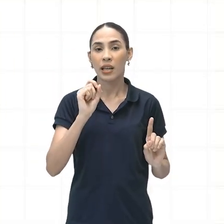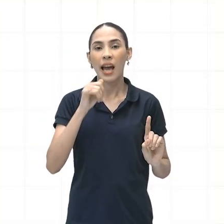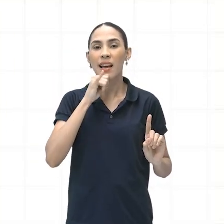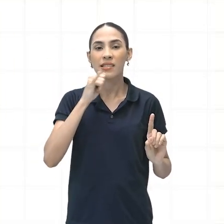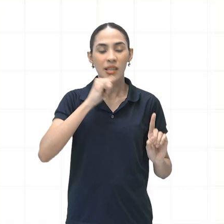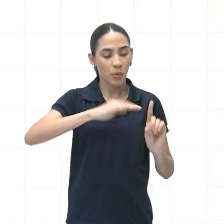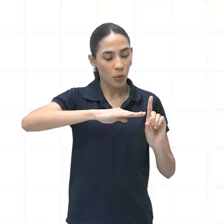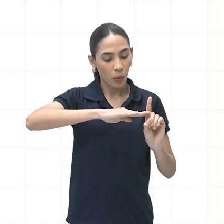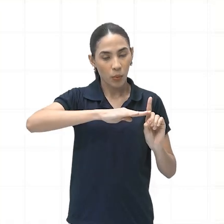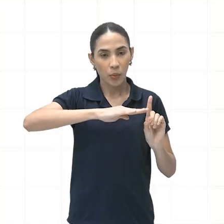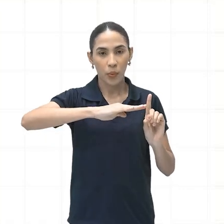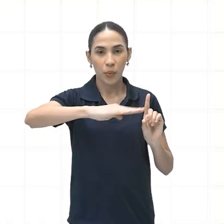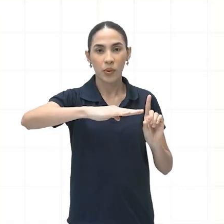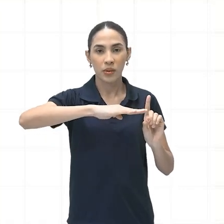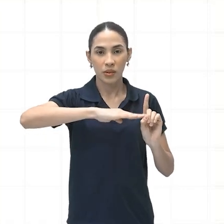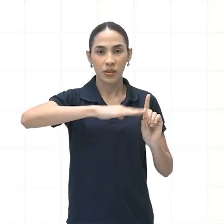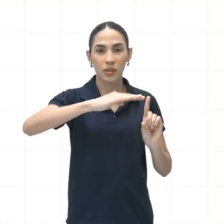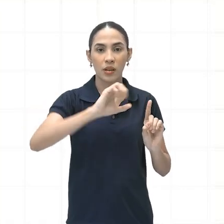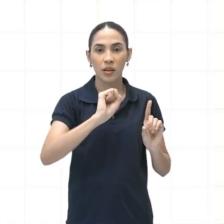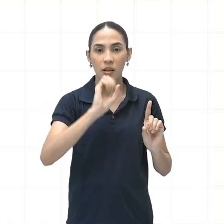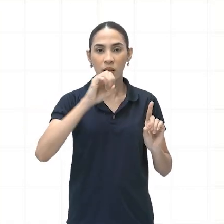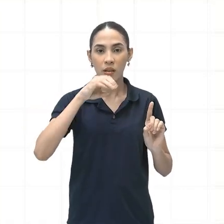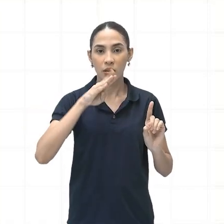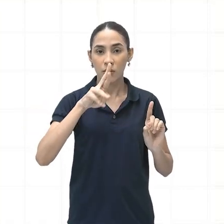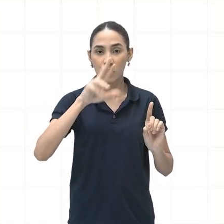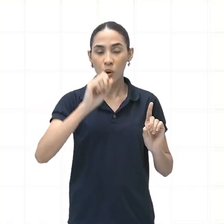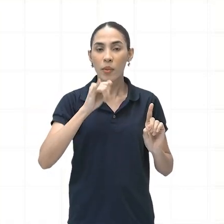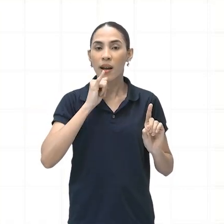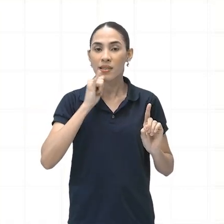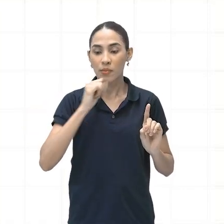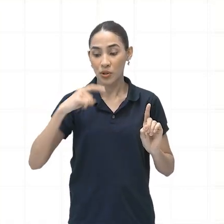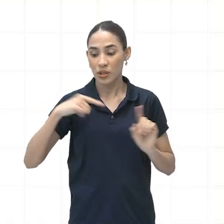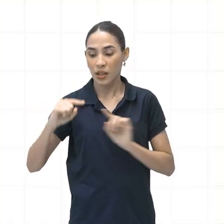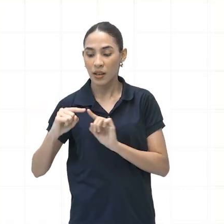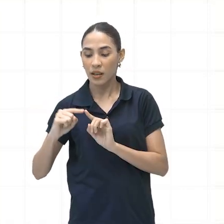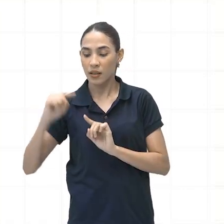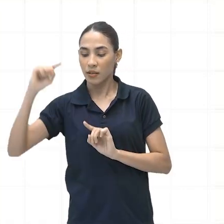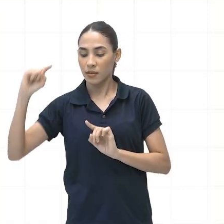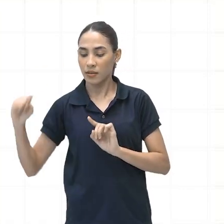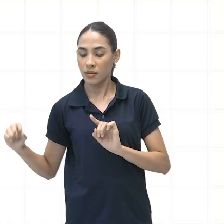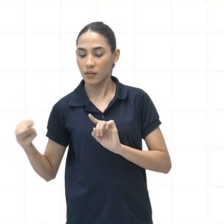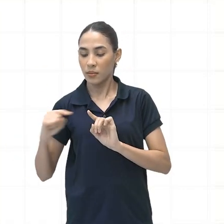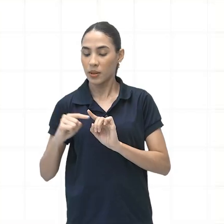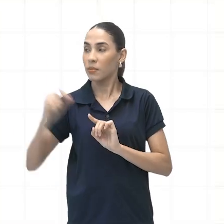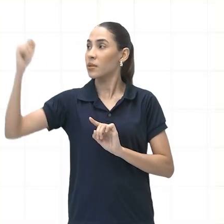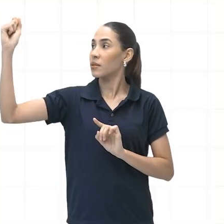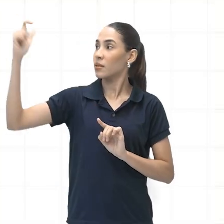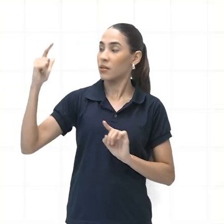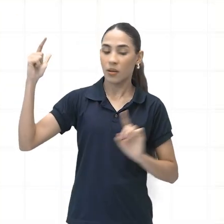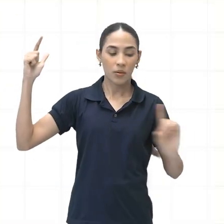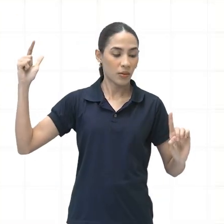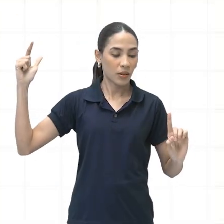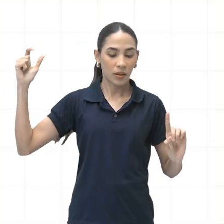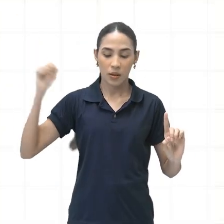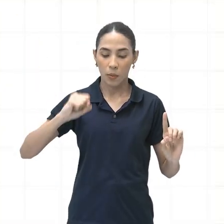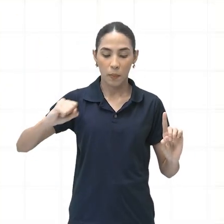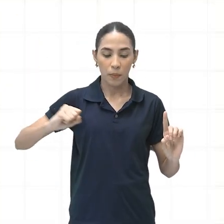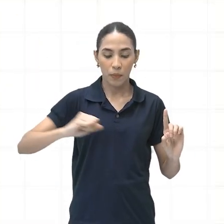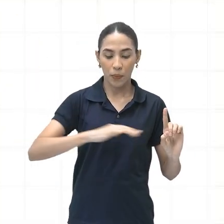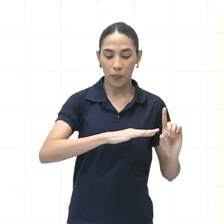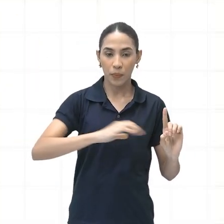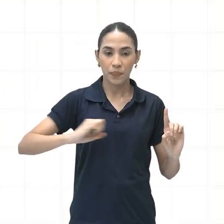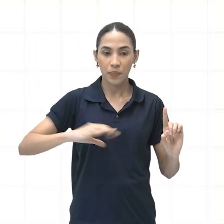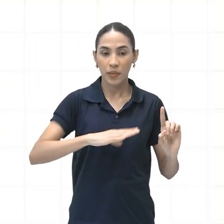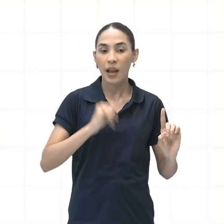sombra, né? Os raios solares estavam batendo aí na pirâmide e estava formando uma sombra da pirâmide, que é